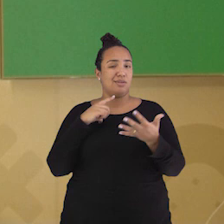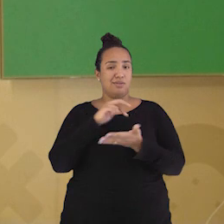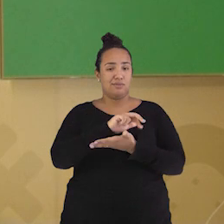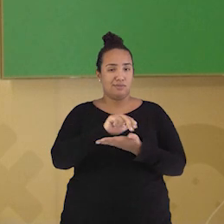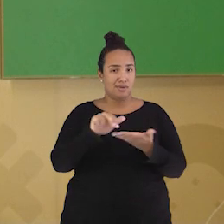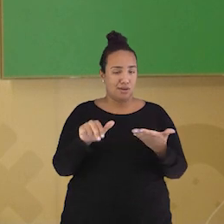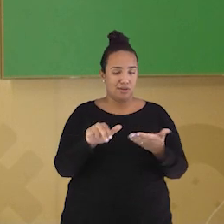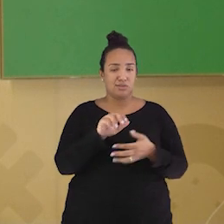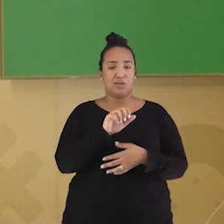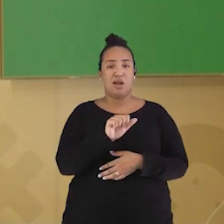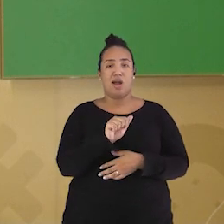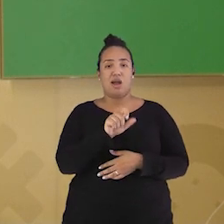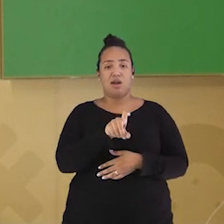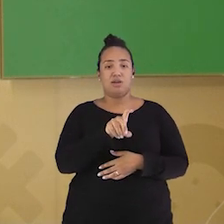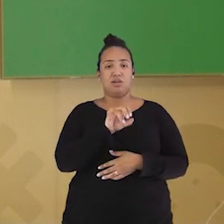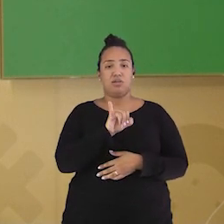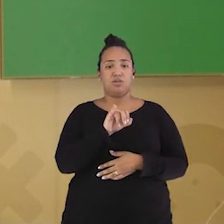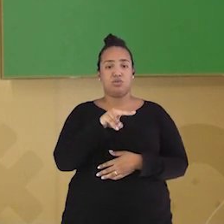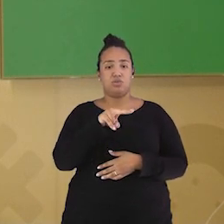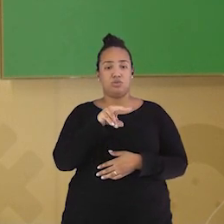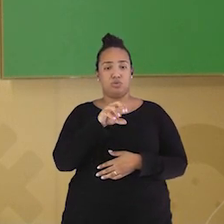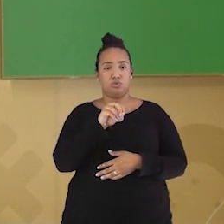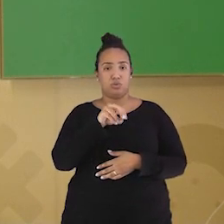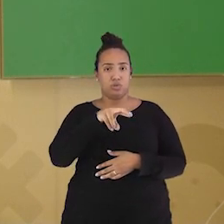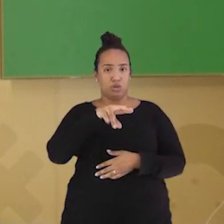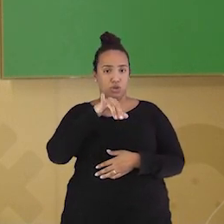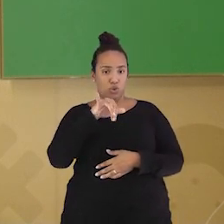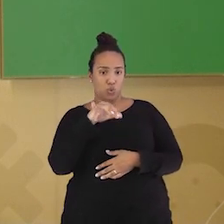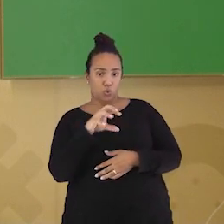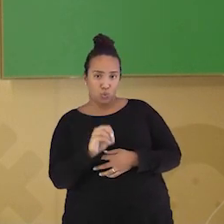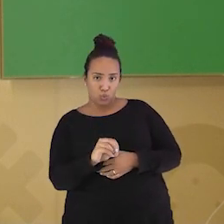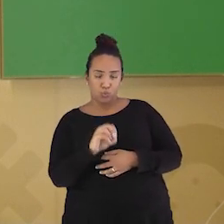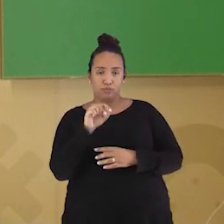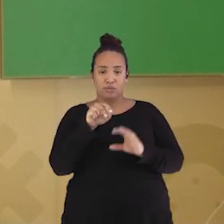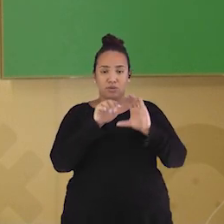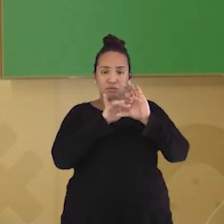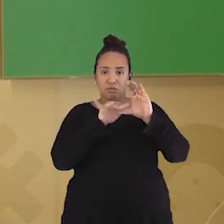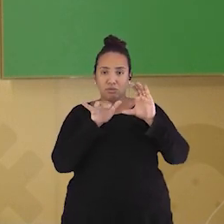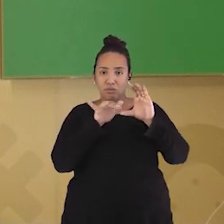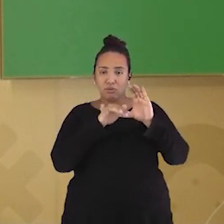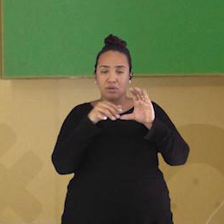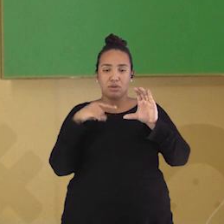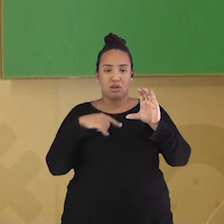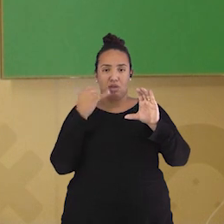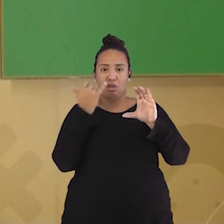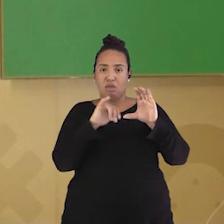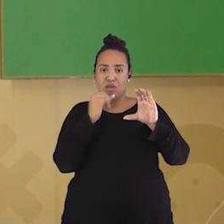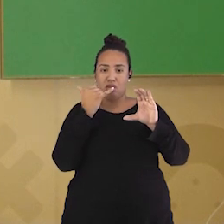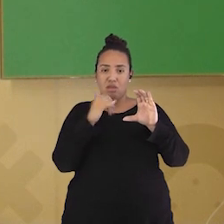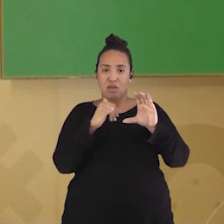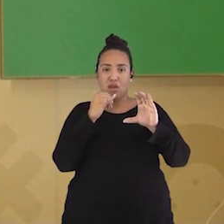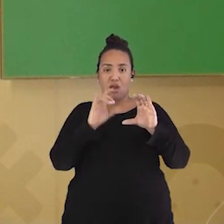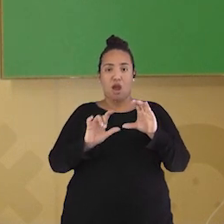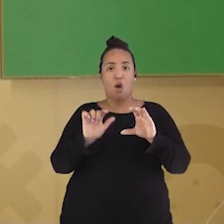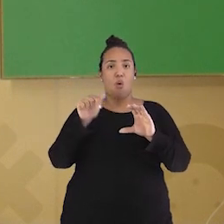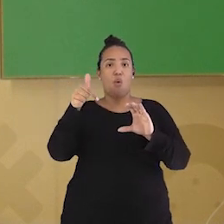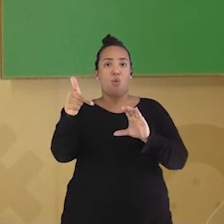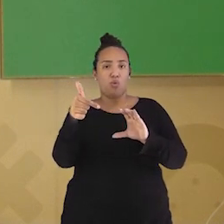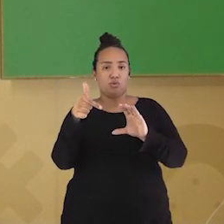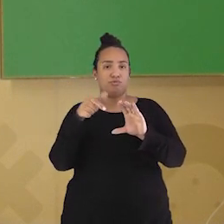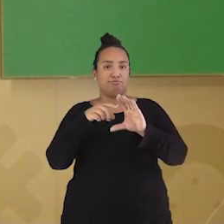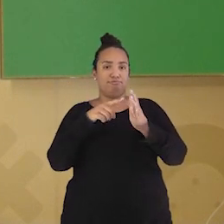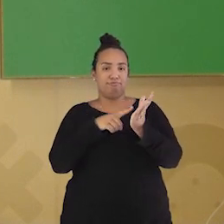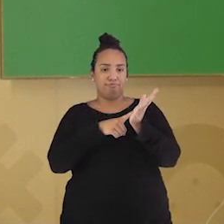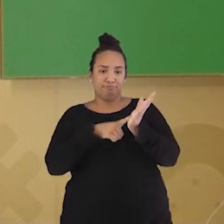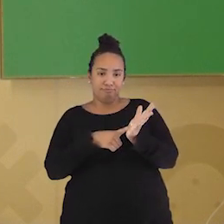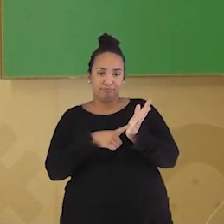que é um filamento fino, uma extensão do citoplasma que envia impulsos elétricos para outro neurônio. É